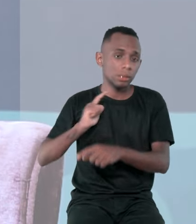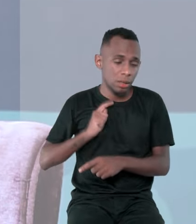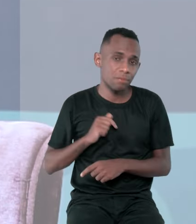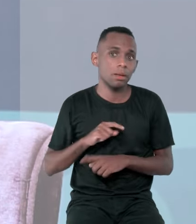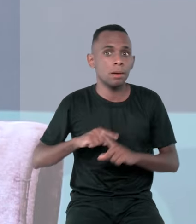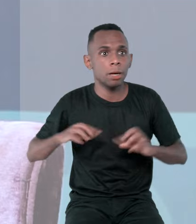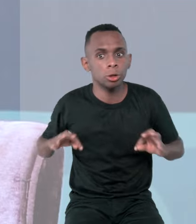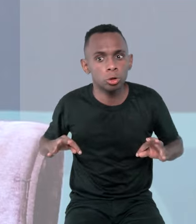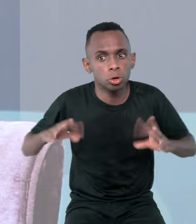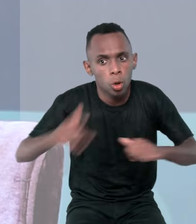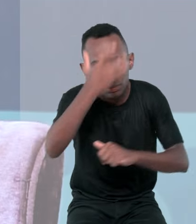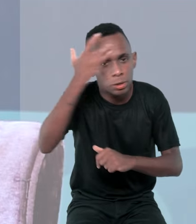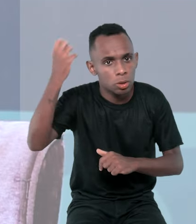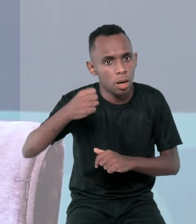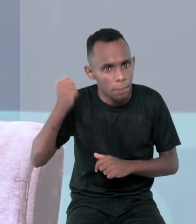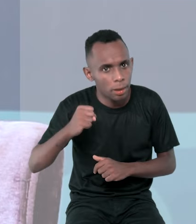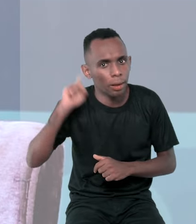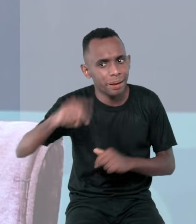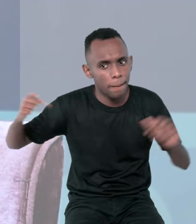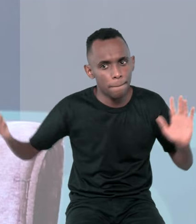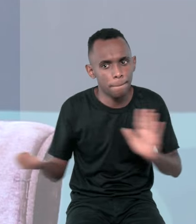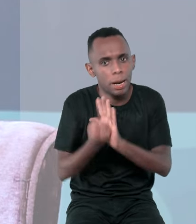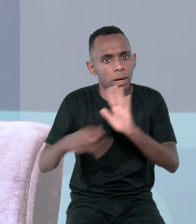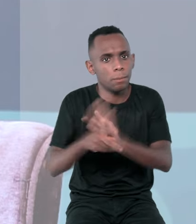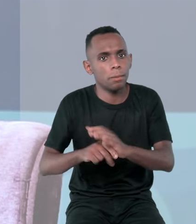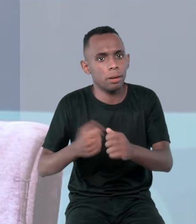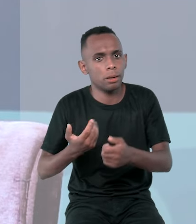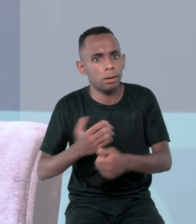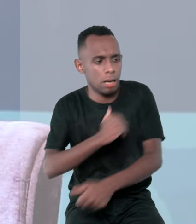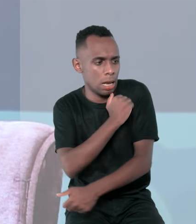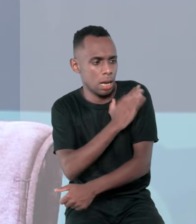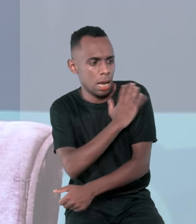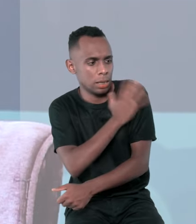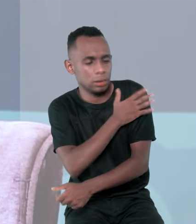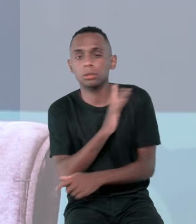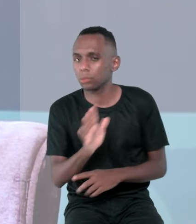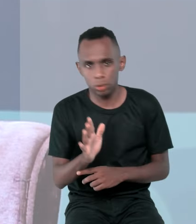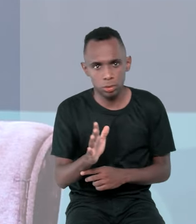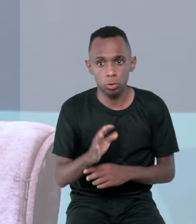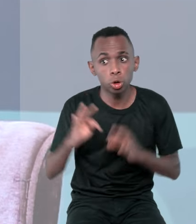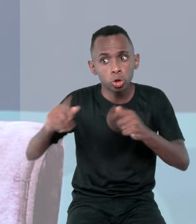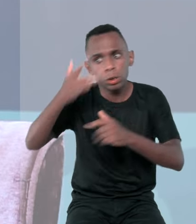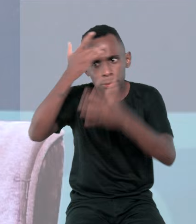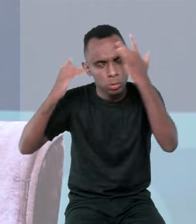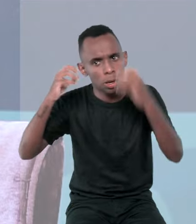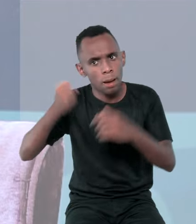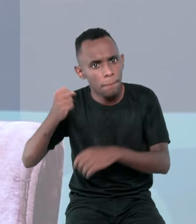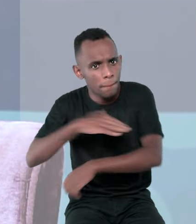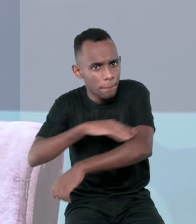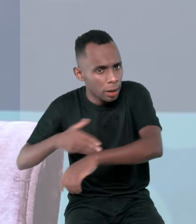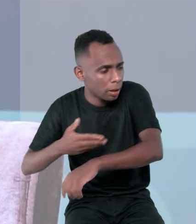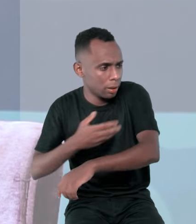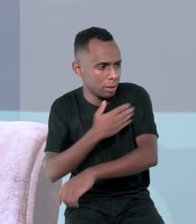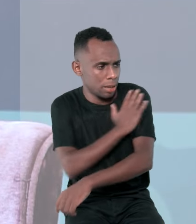Agora, nem todas as pessoas brancas são signatárias do racismo. Nem todas as pessoas brancas são racistas. E a gente